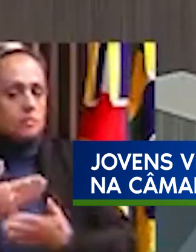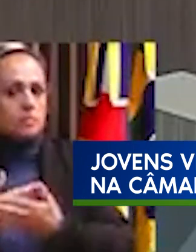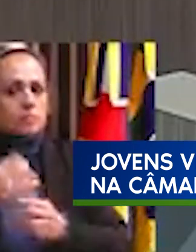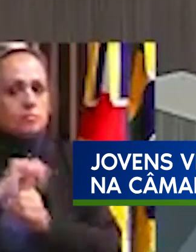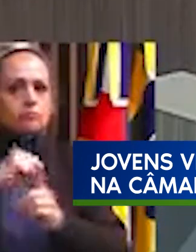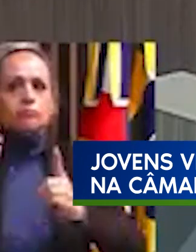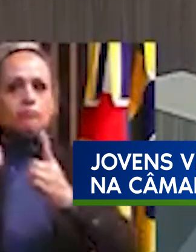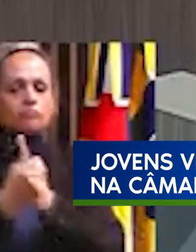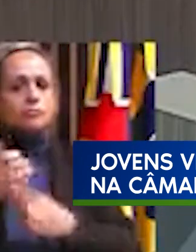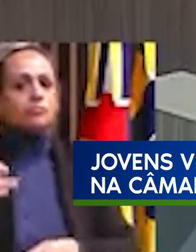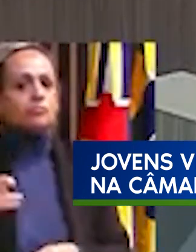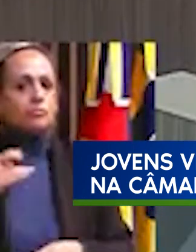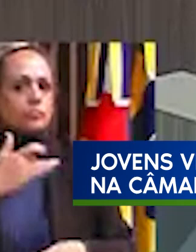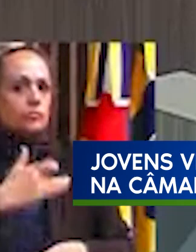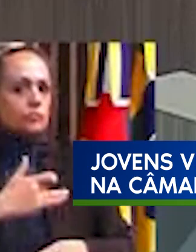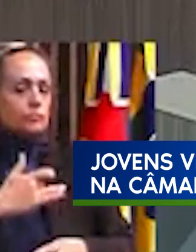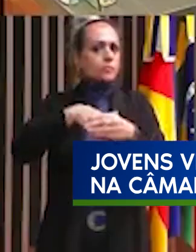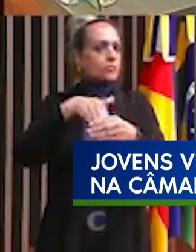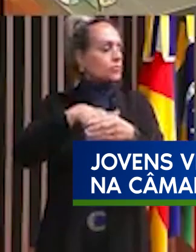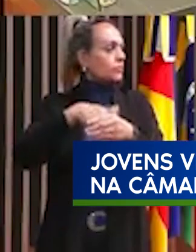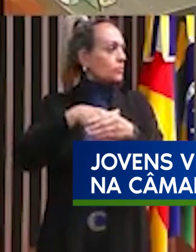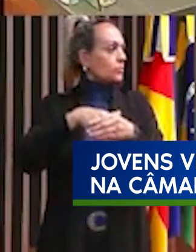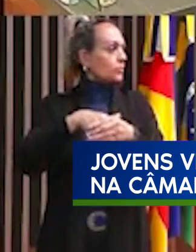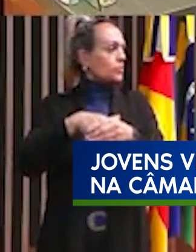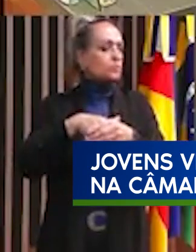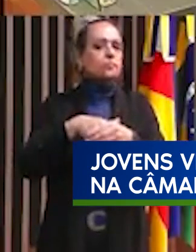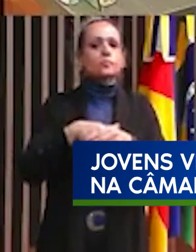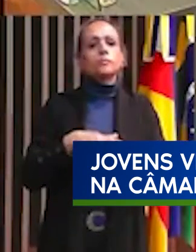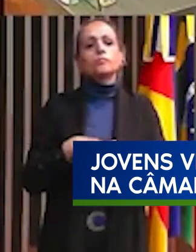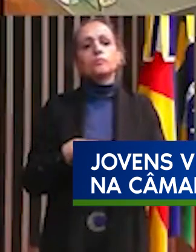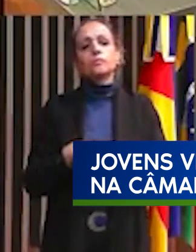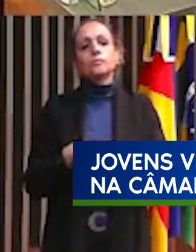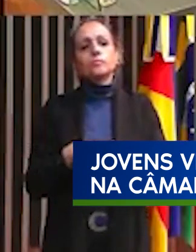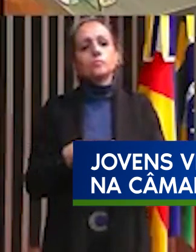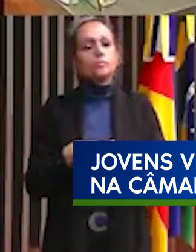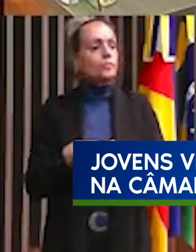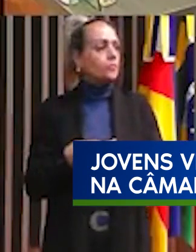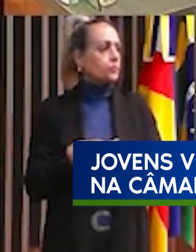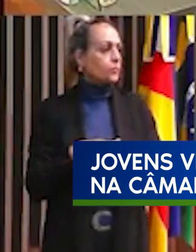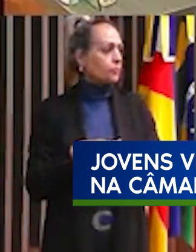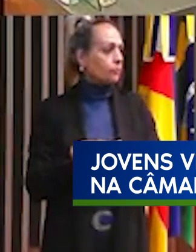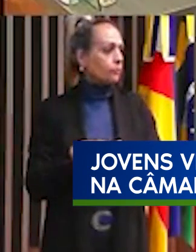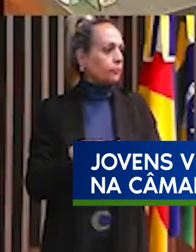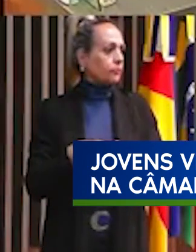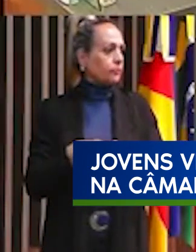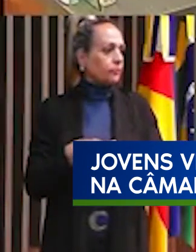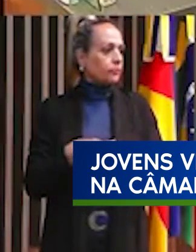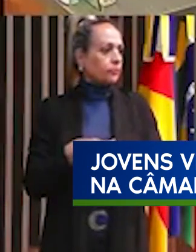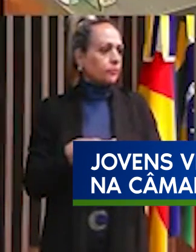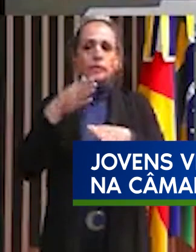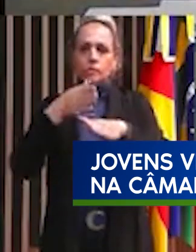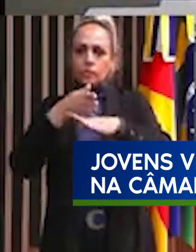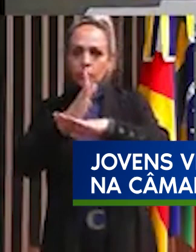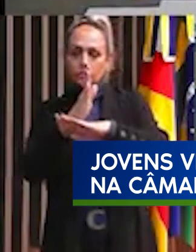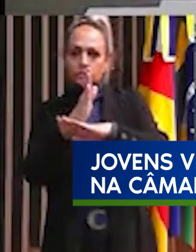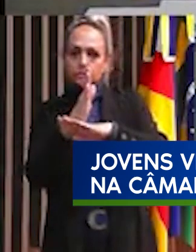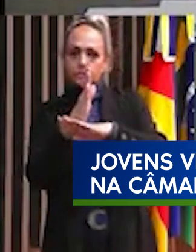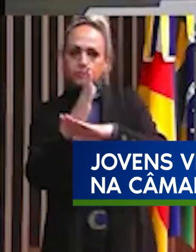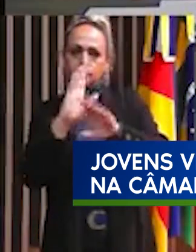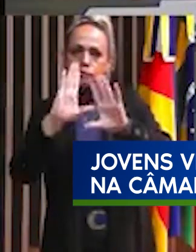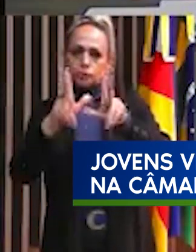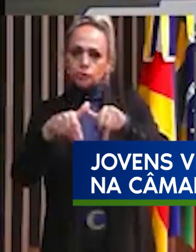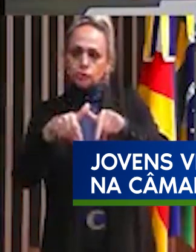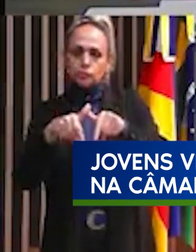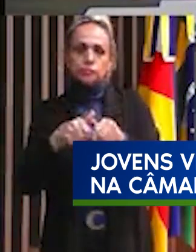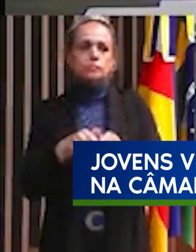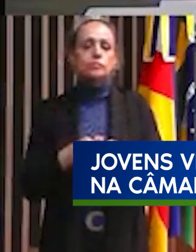aliada à saúde e a dignidade da pessoa humana além dos projetos a vereadora jovem Ana Júlia Kurtz estudante